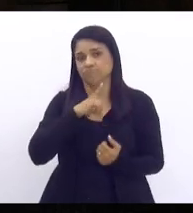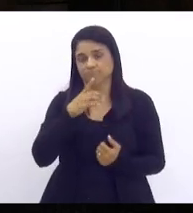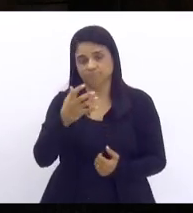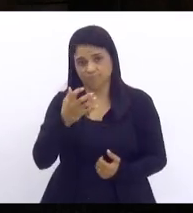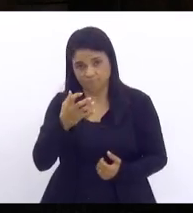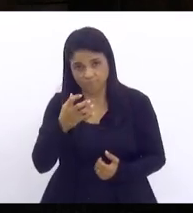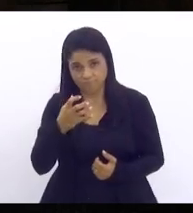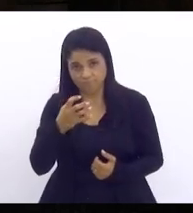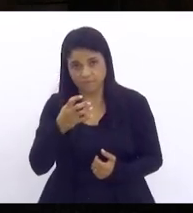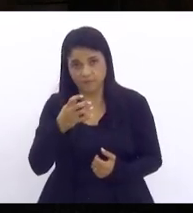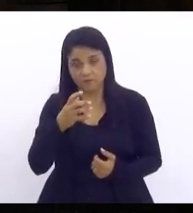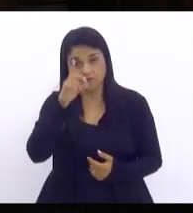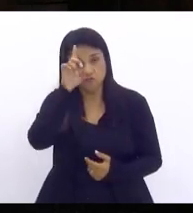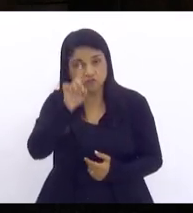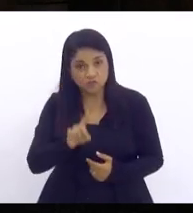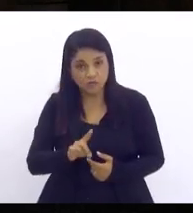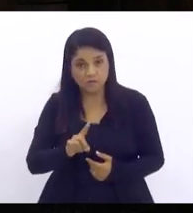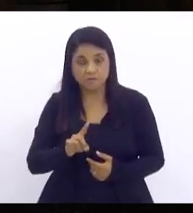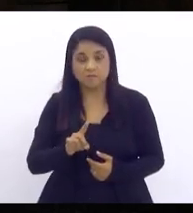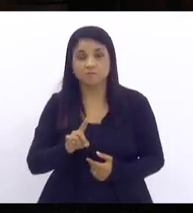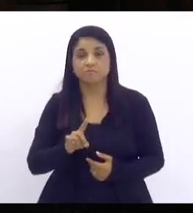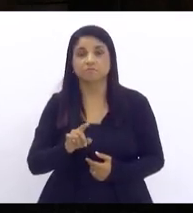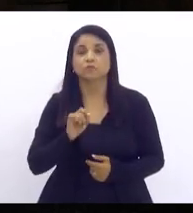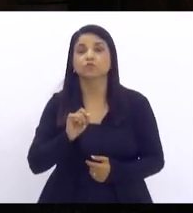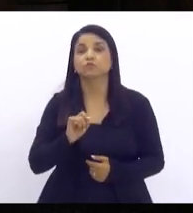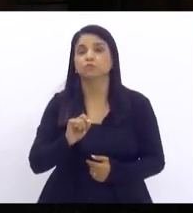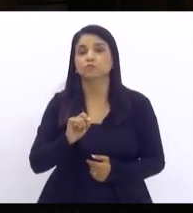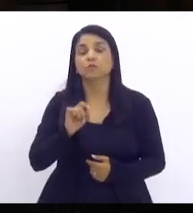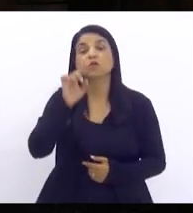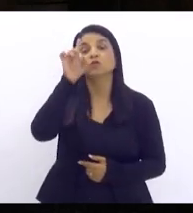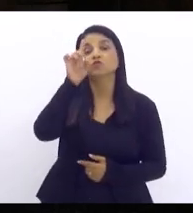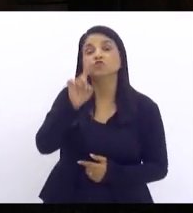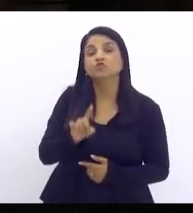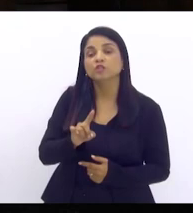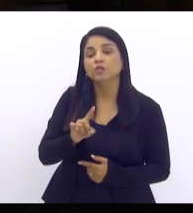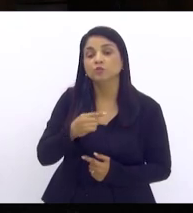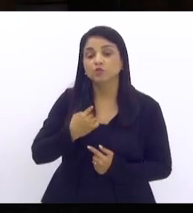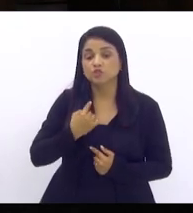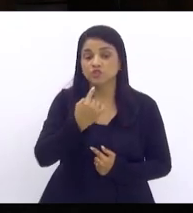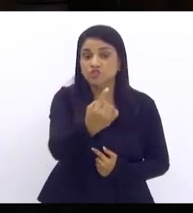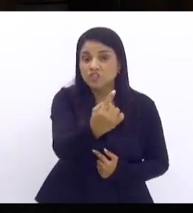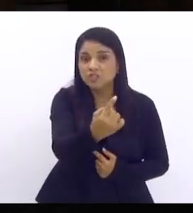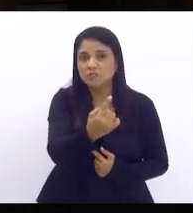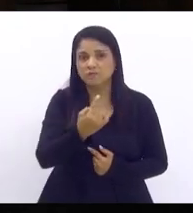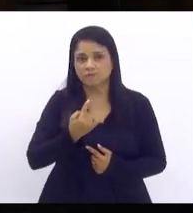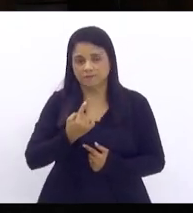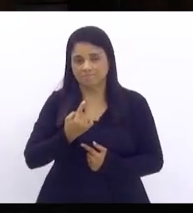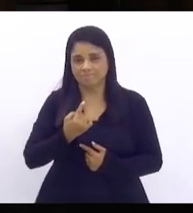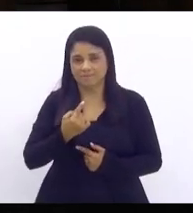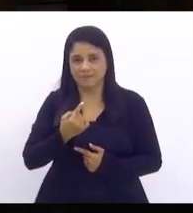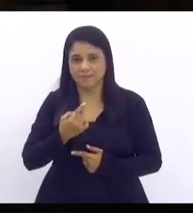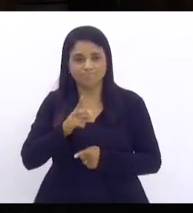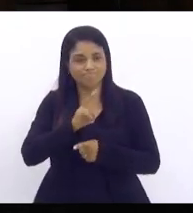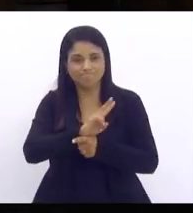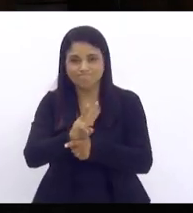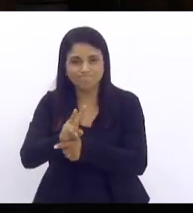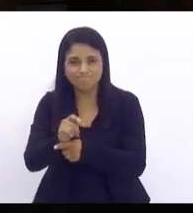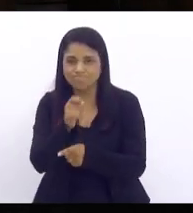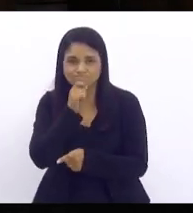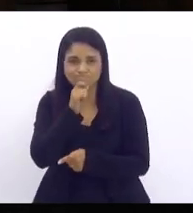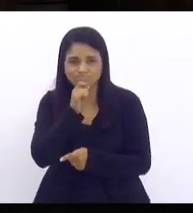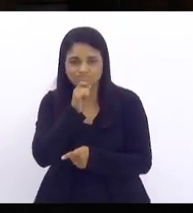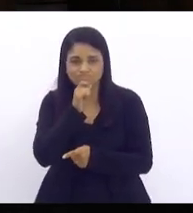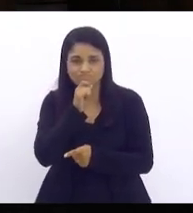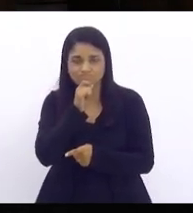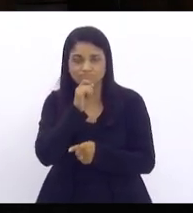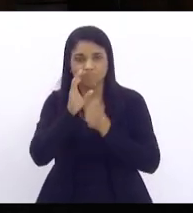fundamentais era o direito que eu vejo maior, é o de ir e vir, melhor, que ela não protegeu, o direito de ir e vir do